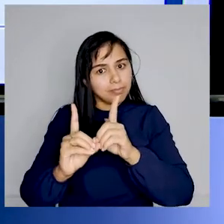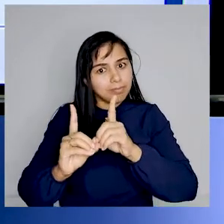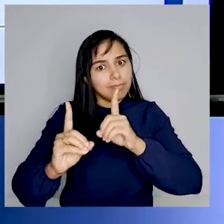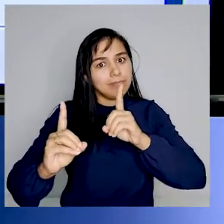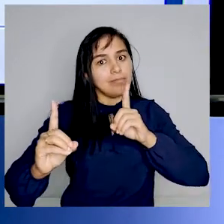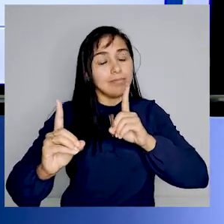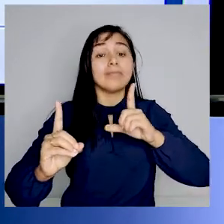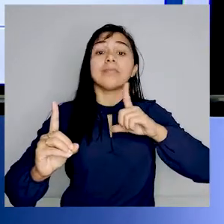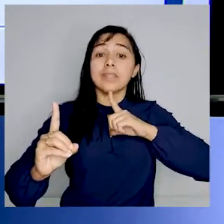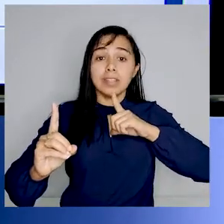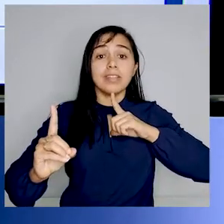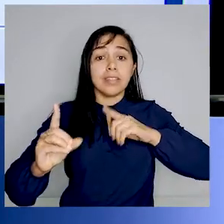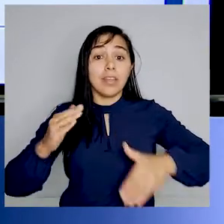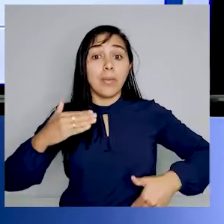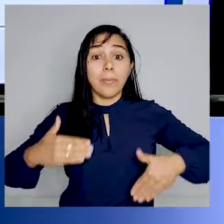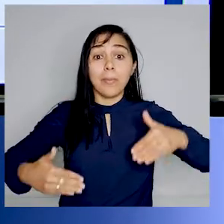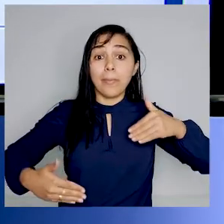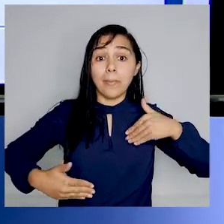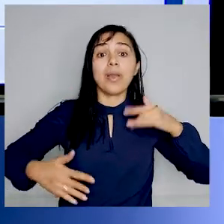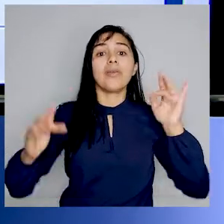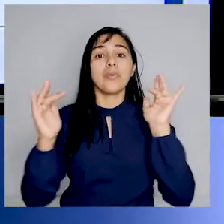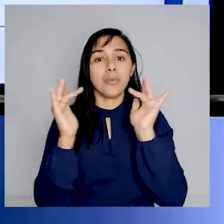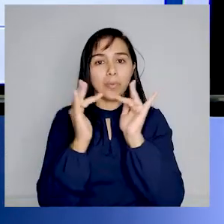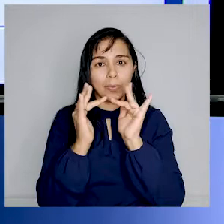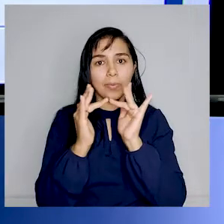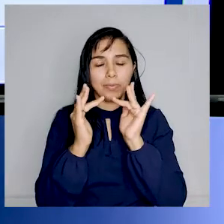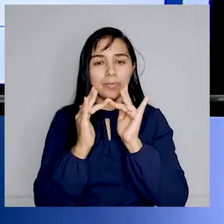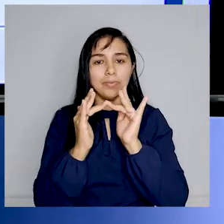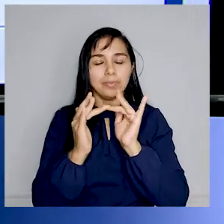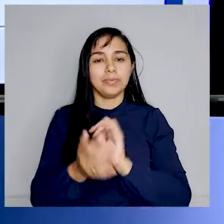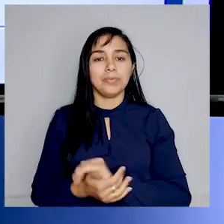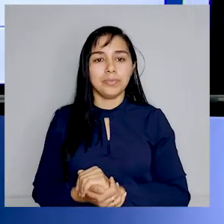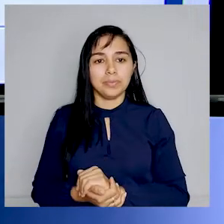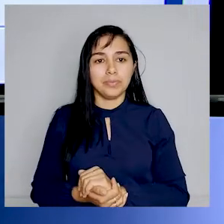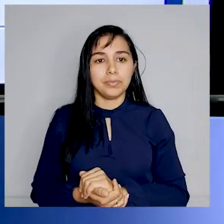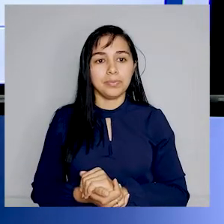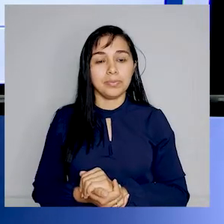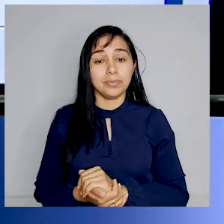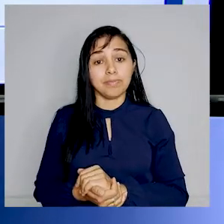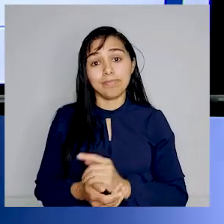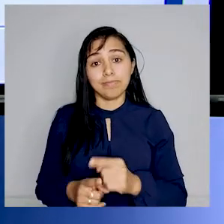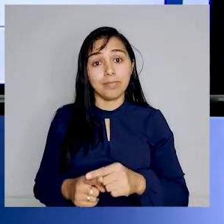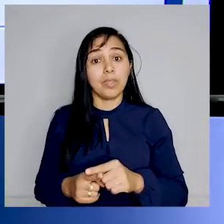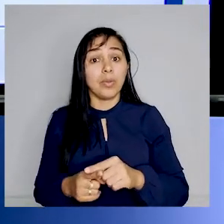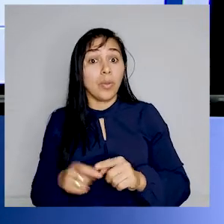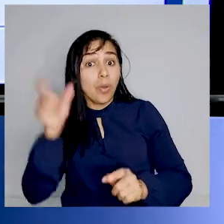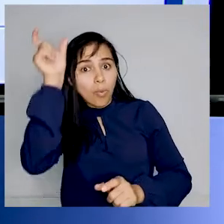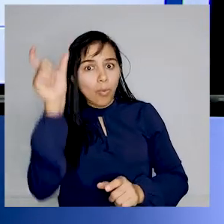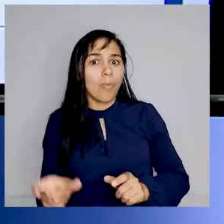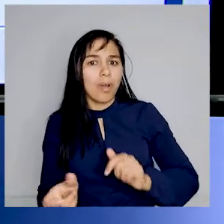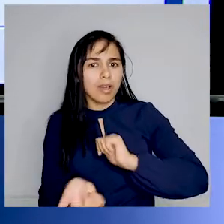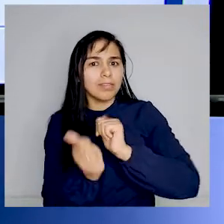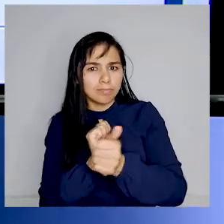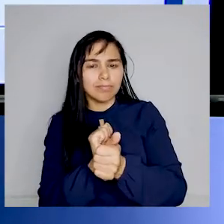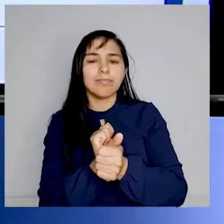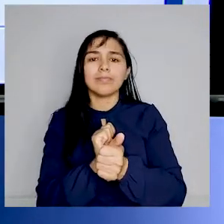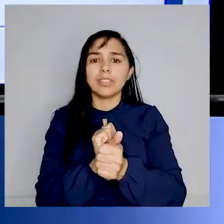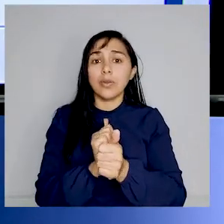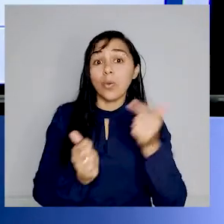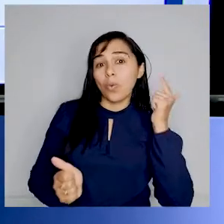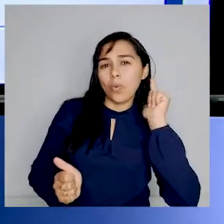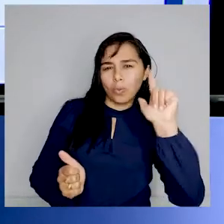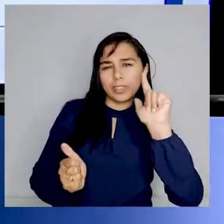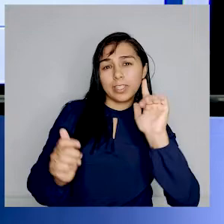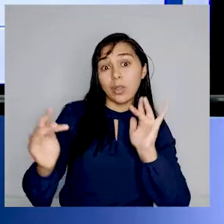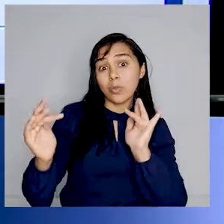média distância, são lutas que prevalecem esse tipo de situação, de o atleta tentar fazer o toque, né? Ganha uma pontuação aquele